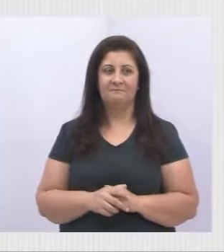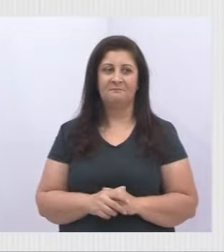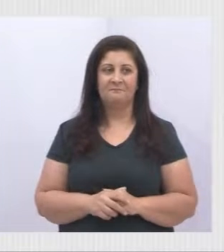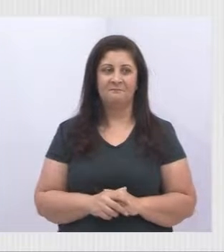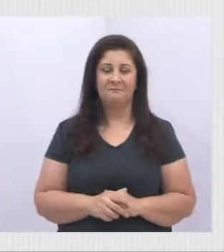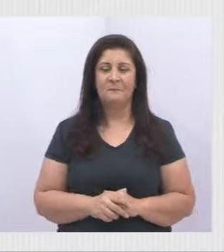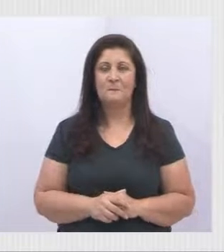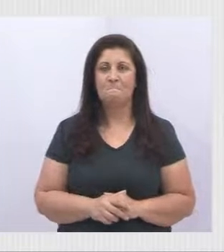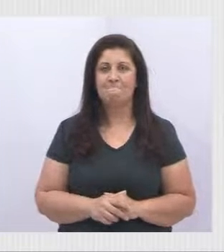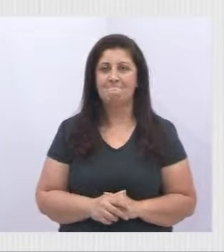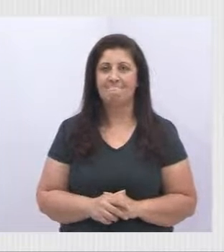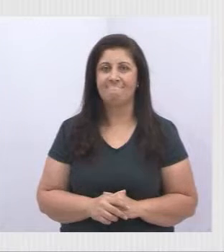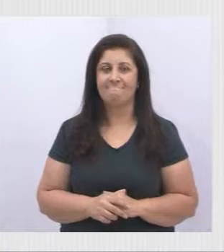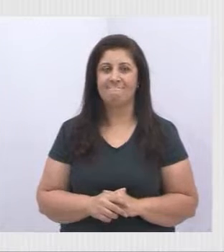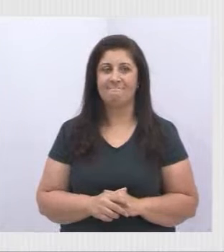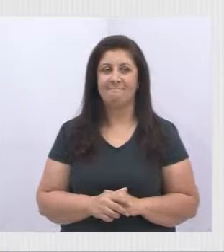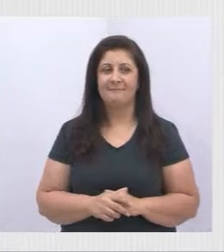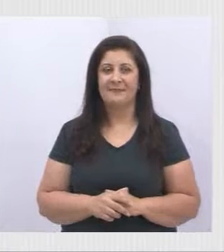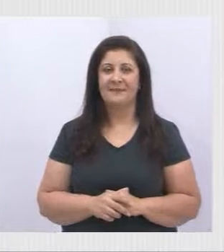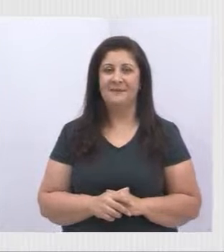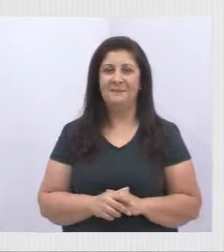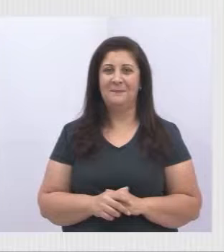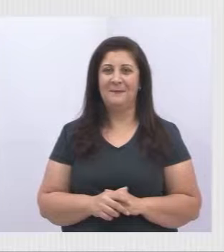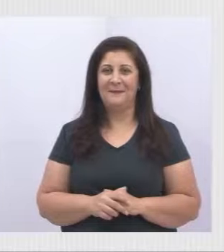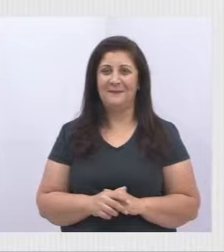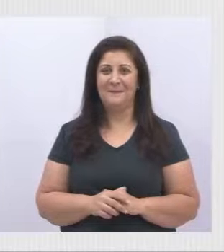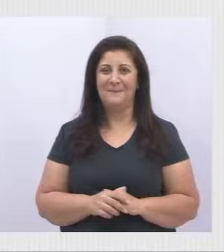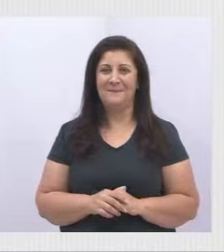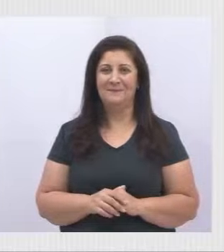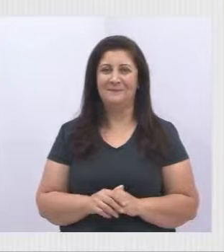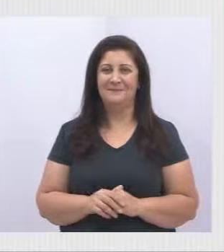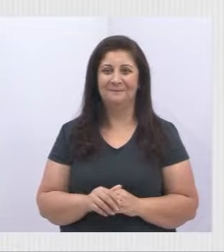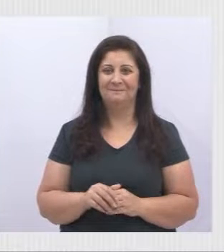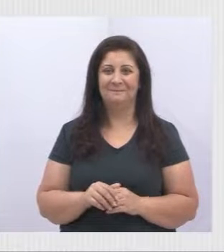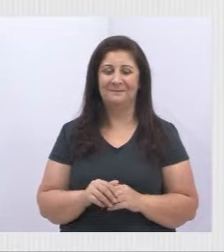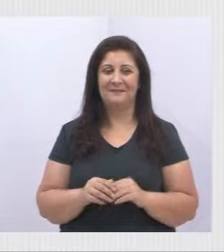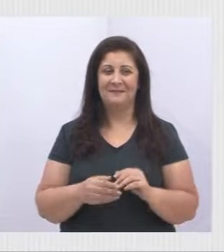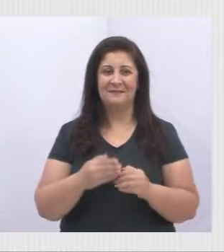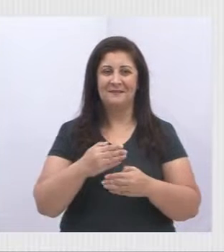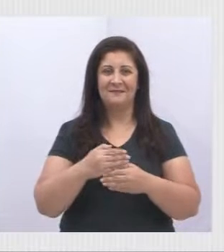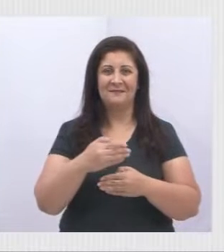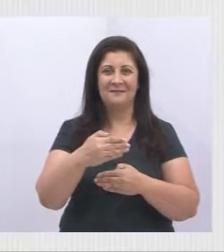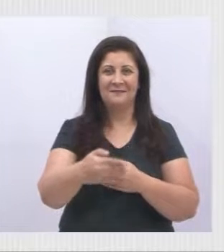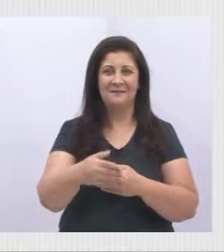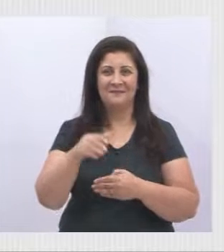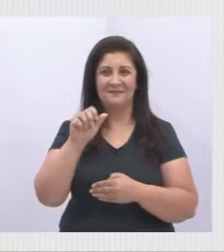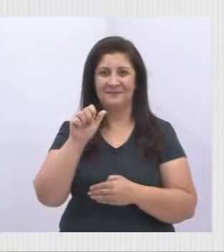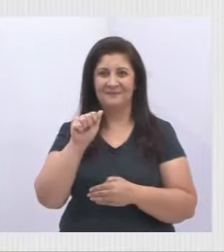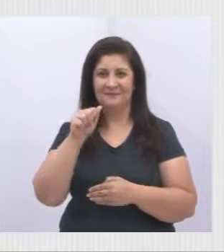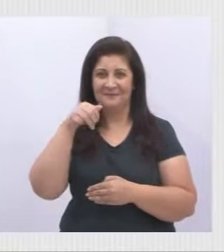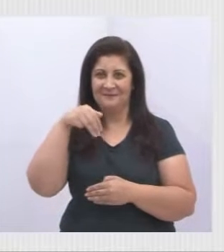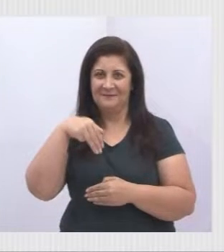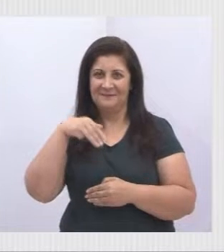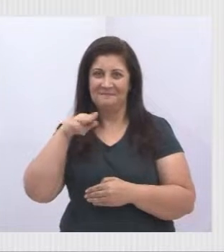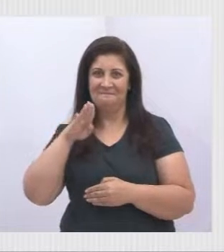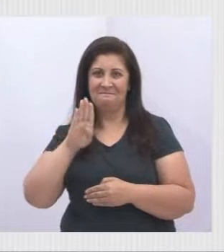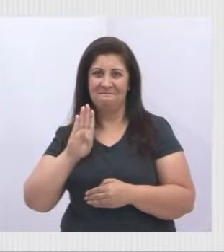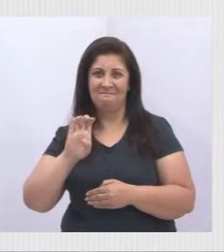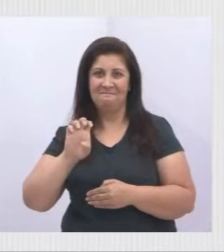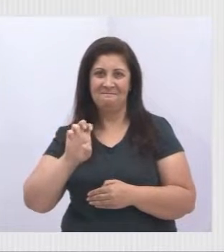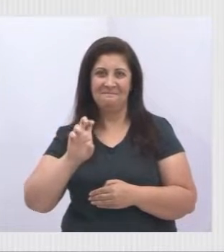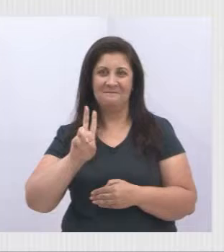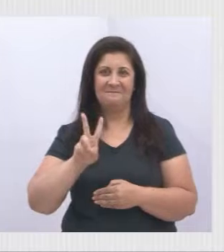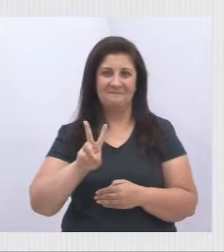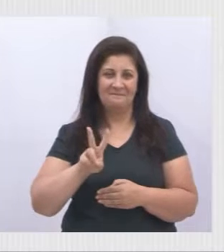Buraco em frente à Embev, no bairro Pagador de Andrade. Estive lá no sábado e tirei essa foto